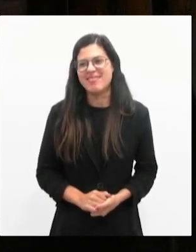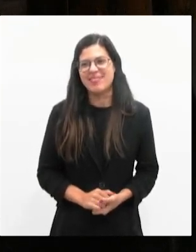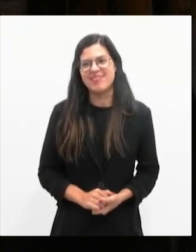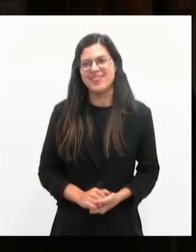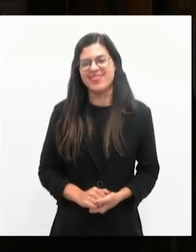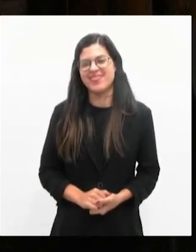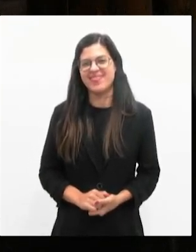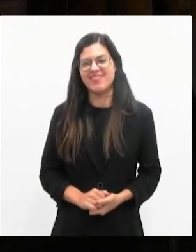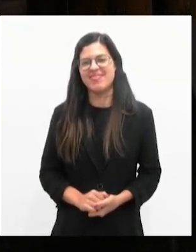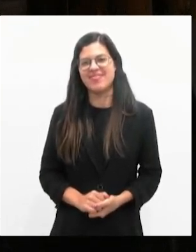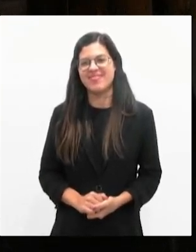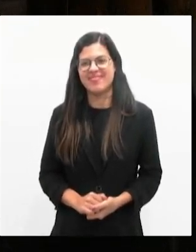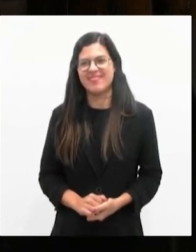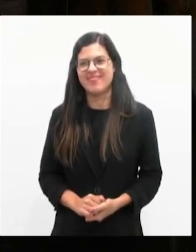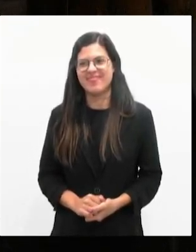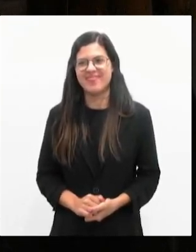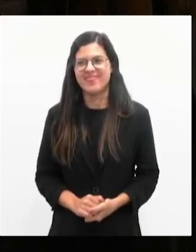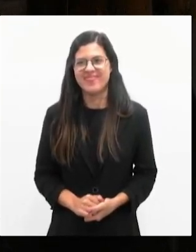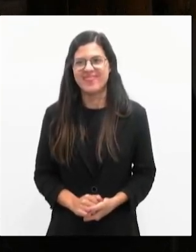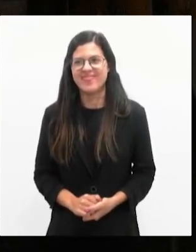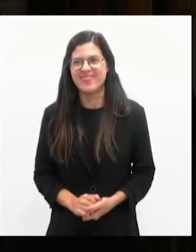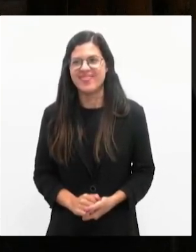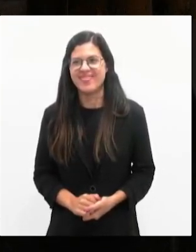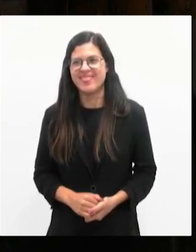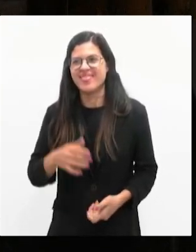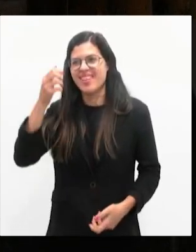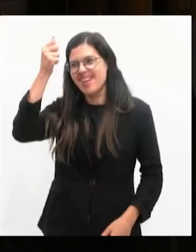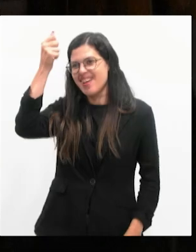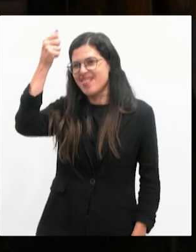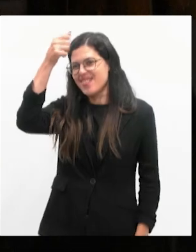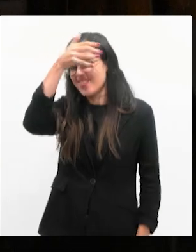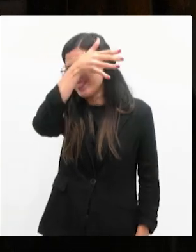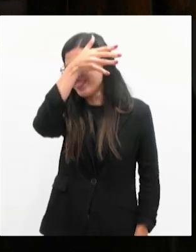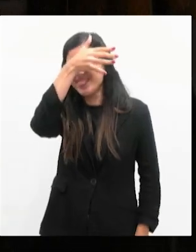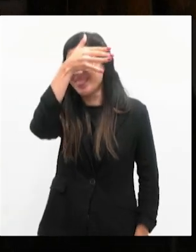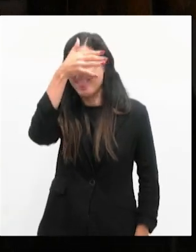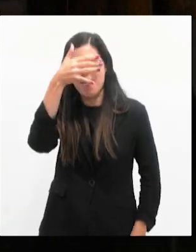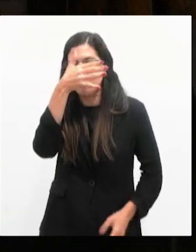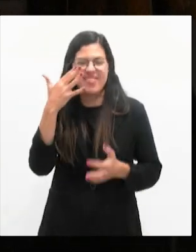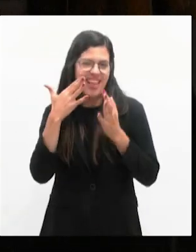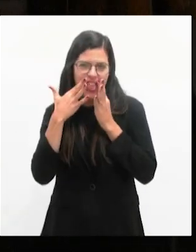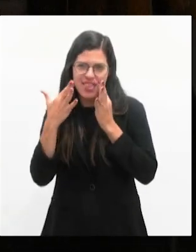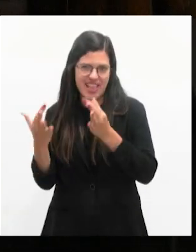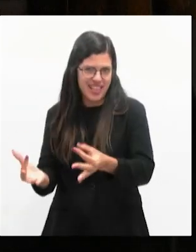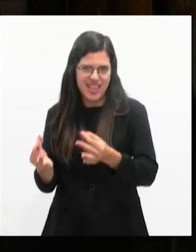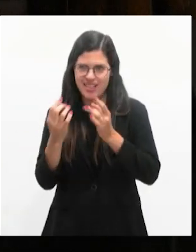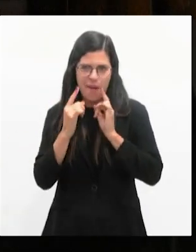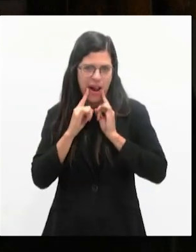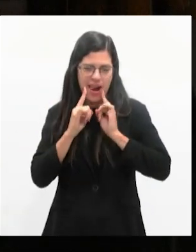Talvez o Trump não tenha ouvido essa reclamação.